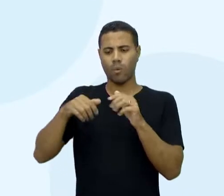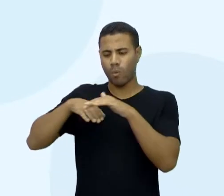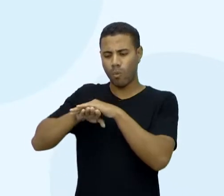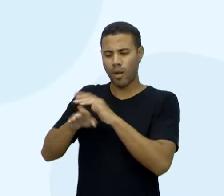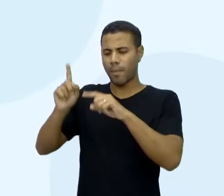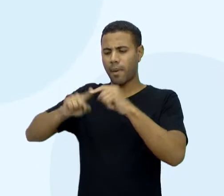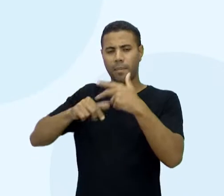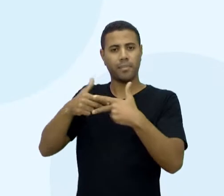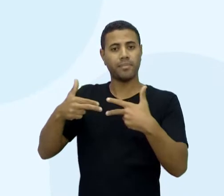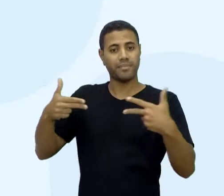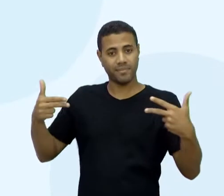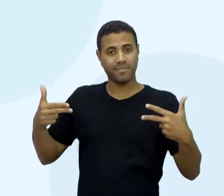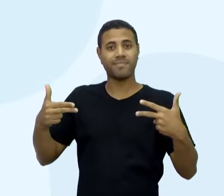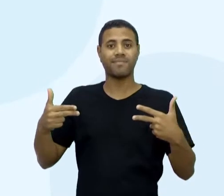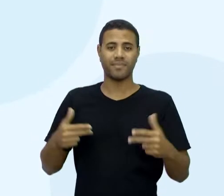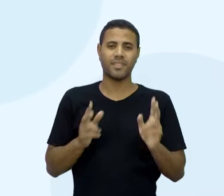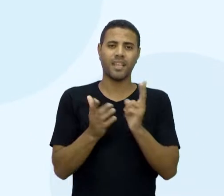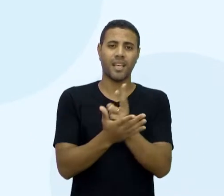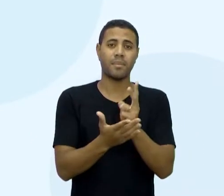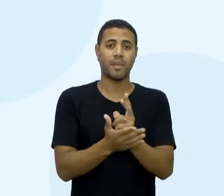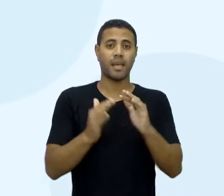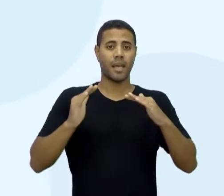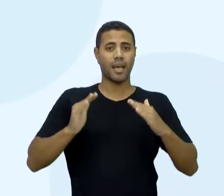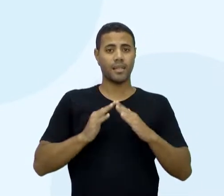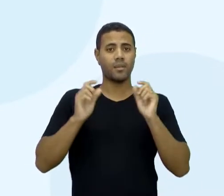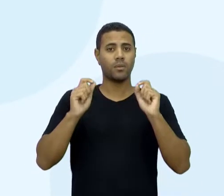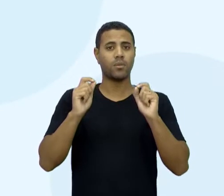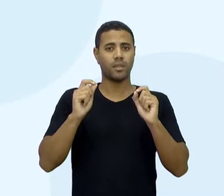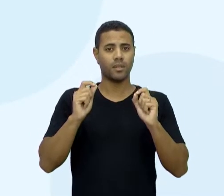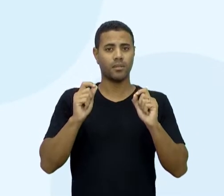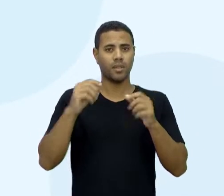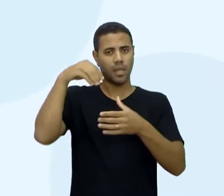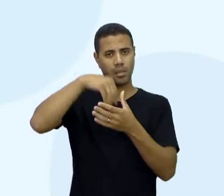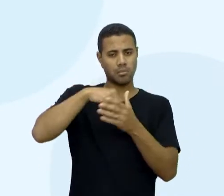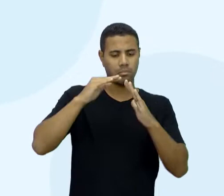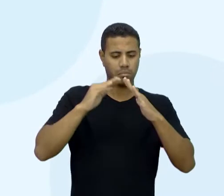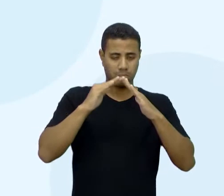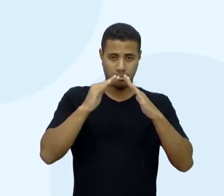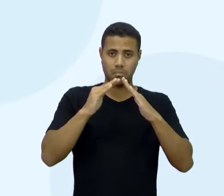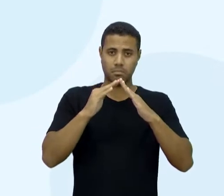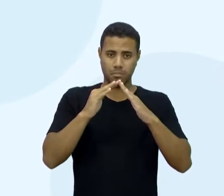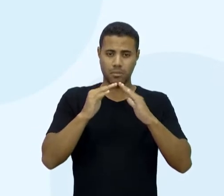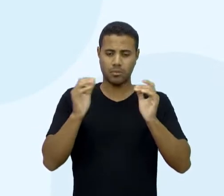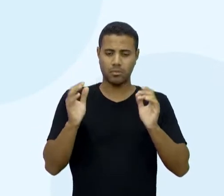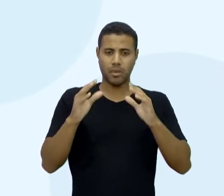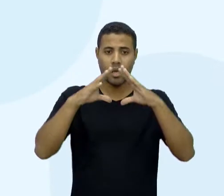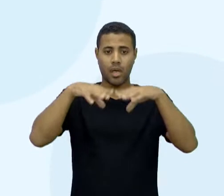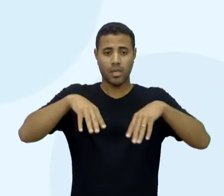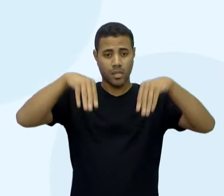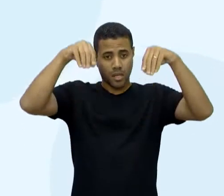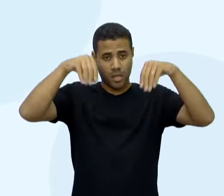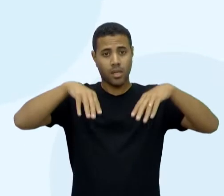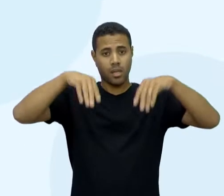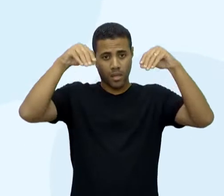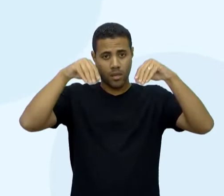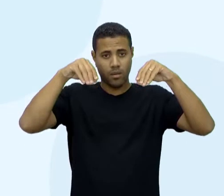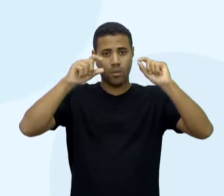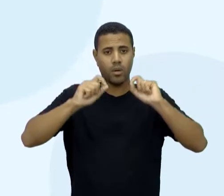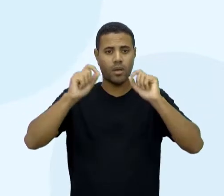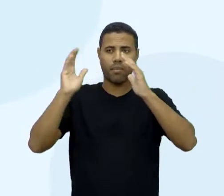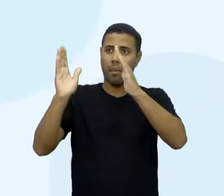objetos variados e elas tinham em suas casas, né, em suas mansões, né, nos seus castelos, os gabinetes